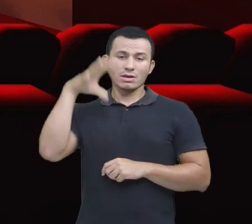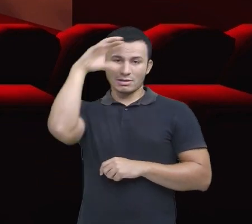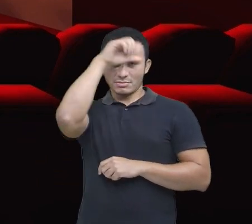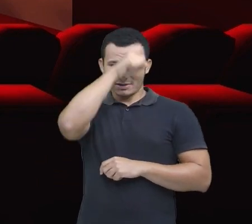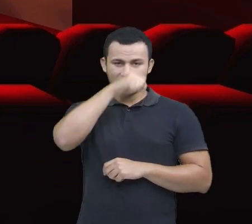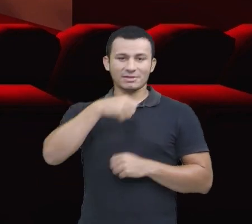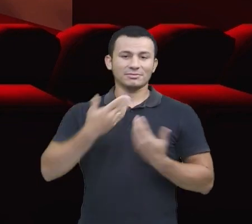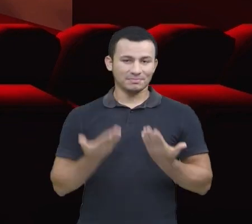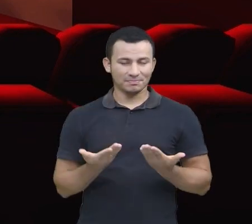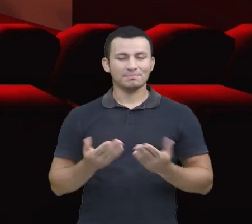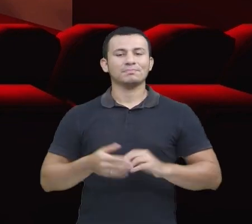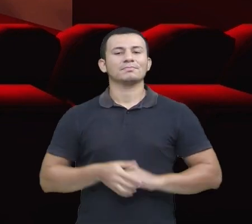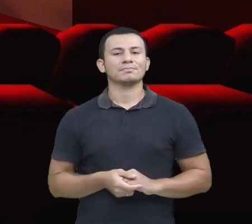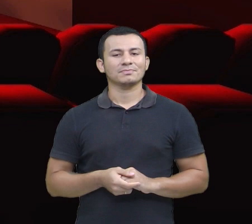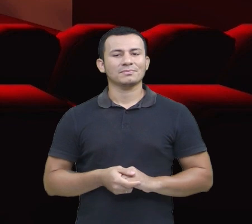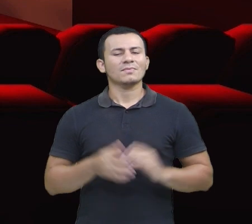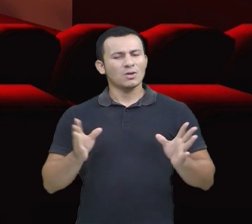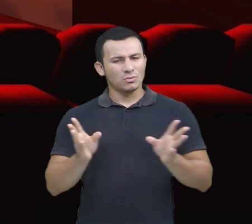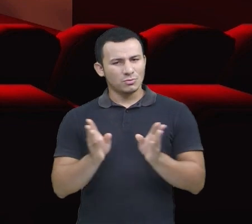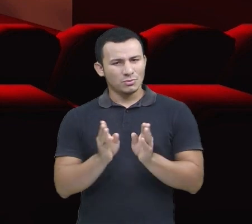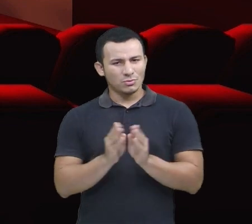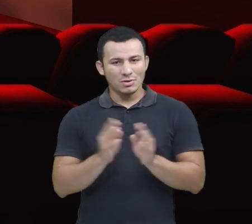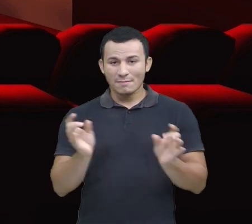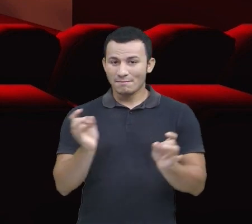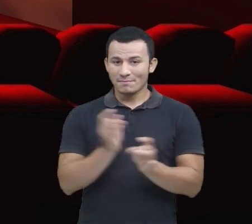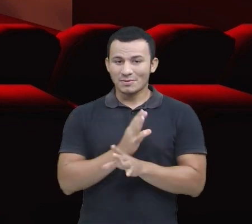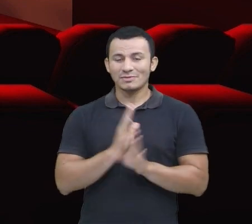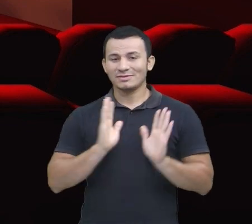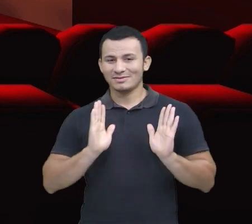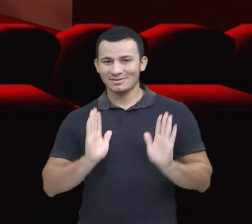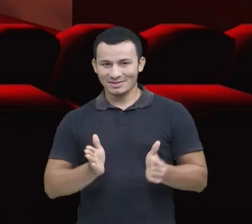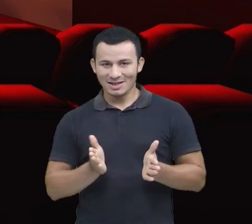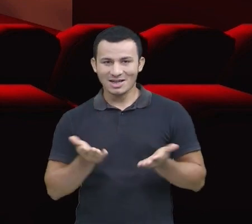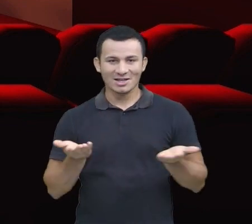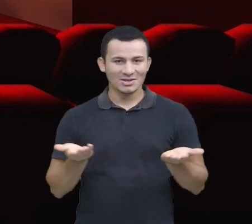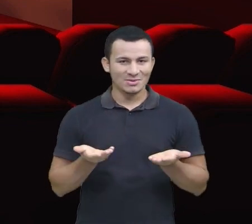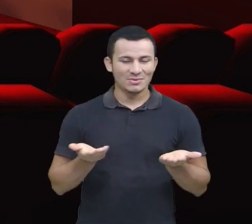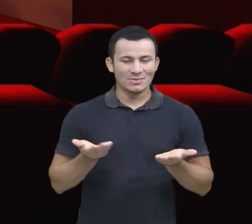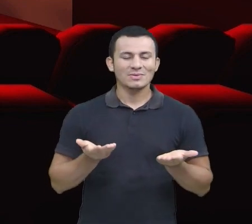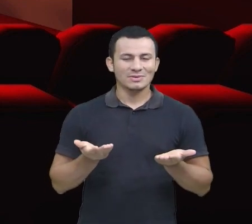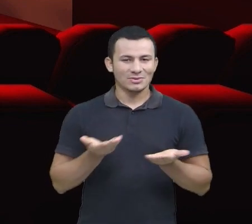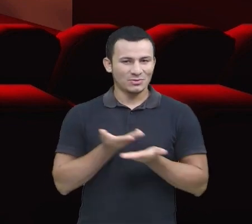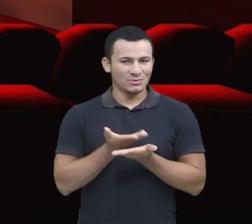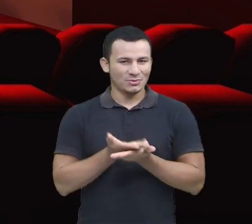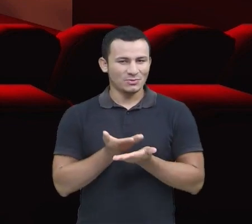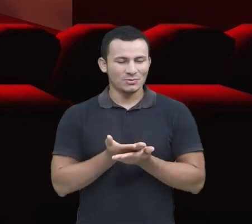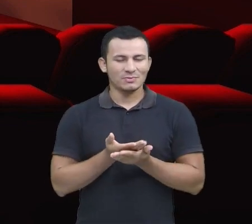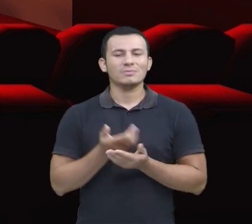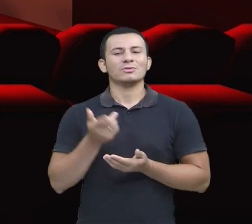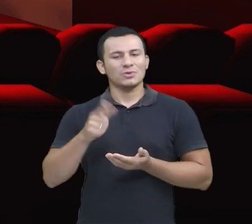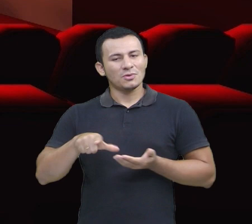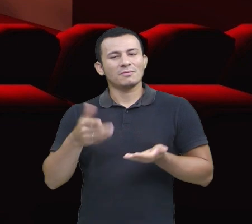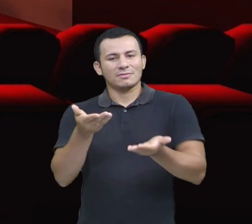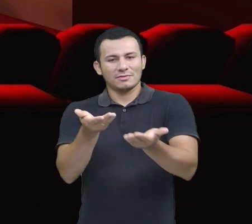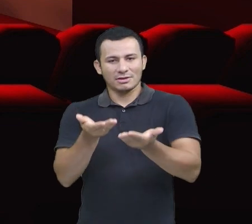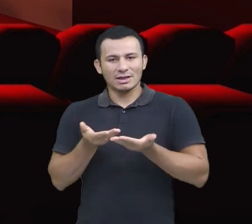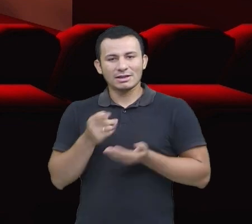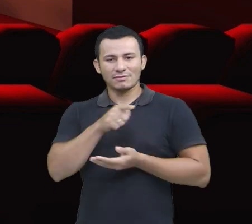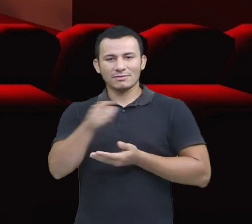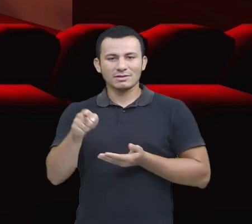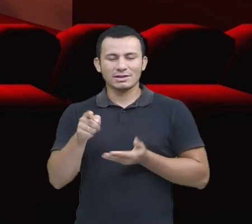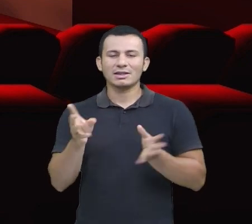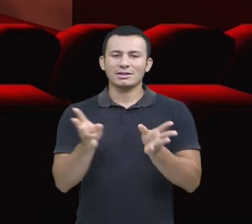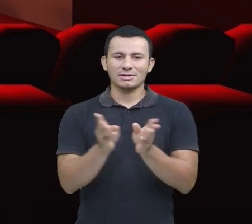que nós já resumimos o nosso conteúdo da nossa aula de hoje, eu convido vocês para as